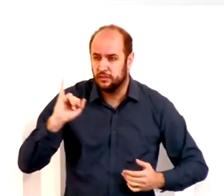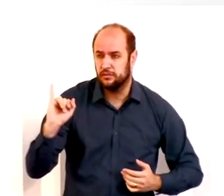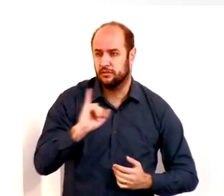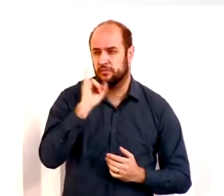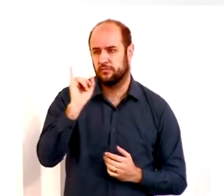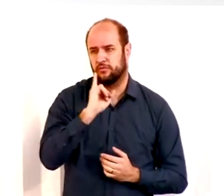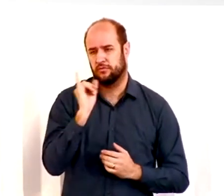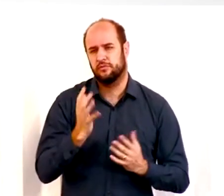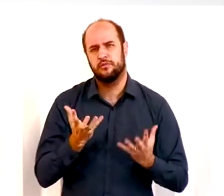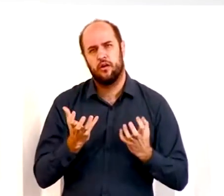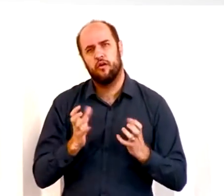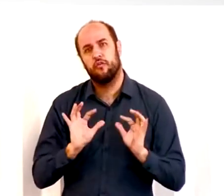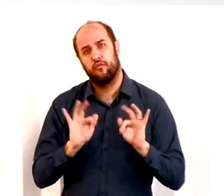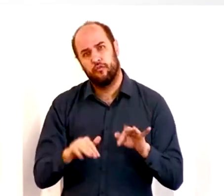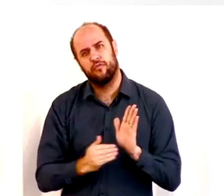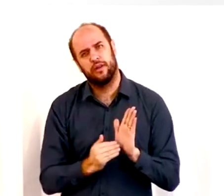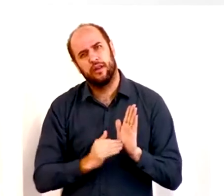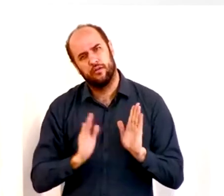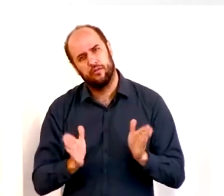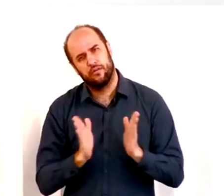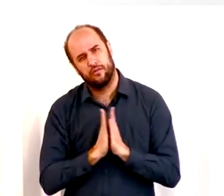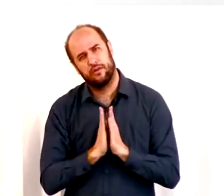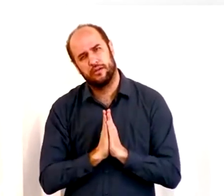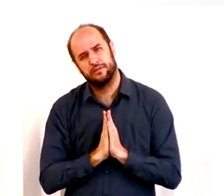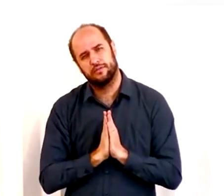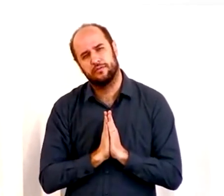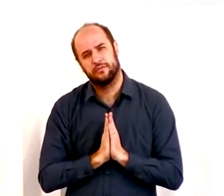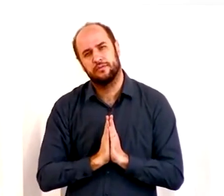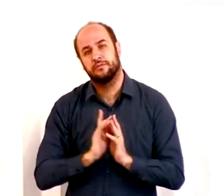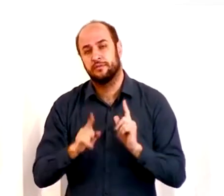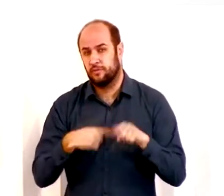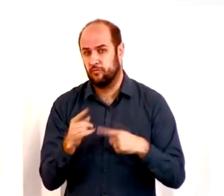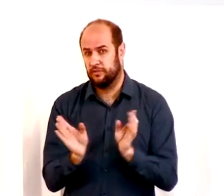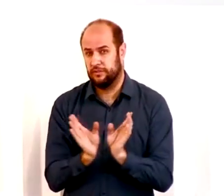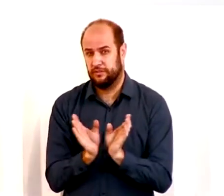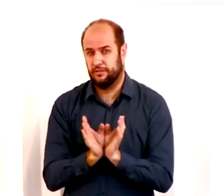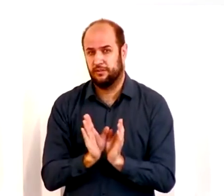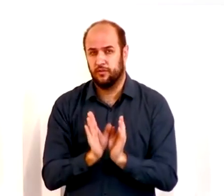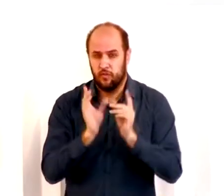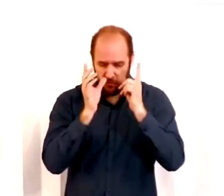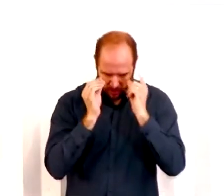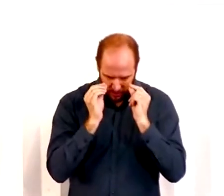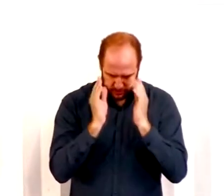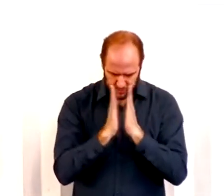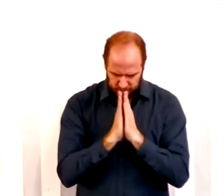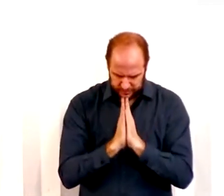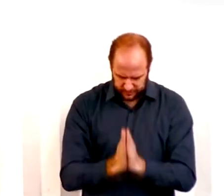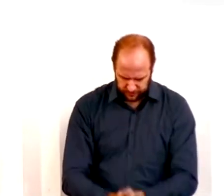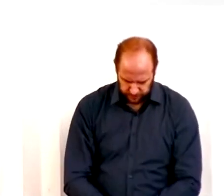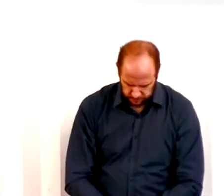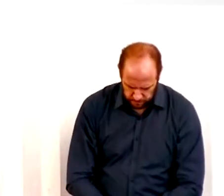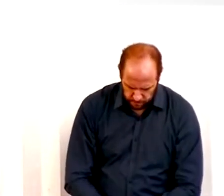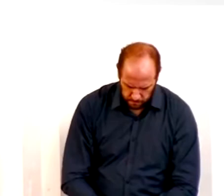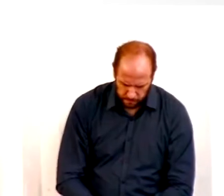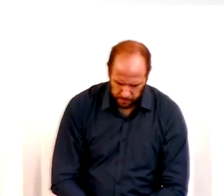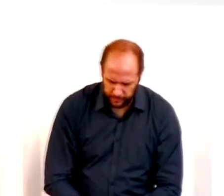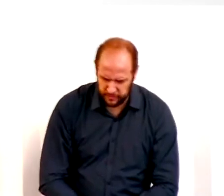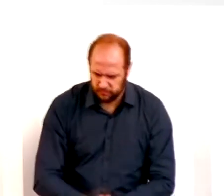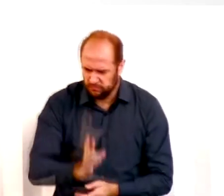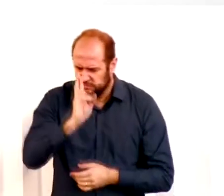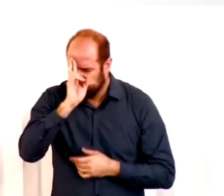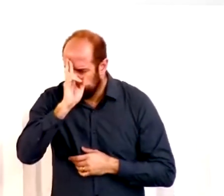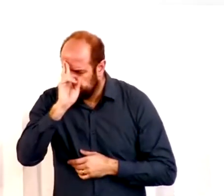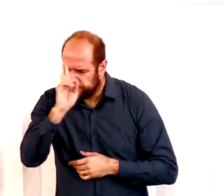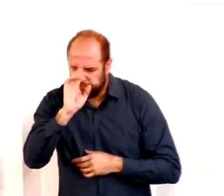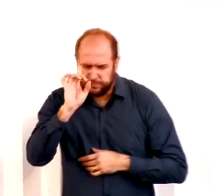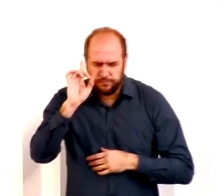quero finalizar esse tempo orando, e nós vamos participar da ceia agora. Feche os seus olhos, nós vamos orar. Senhor nosso Deus,